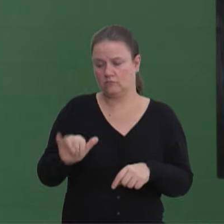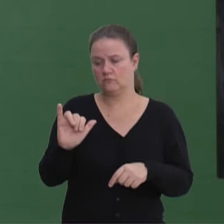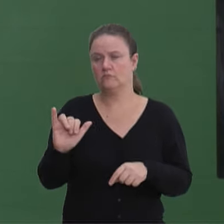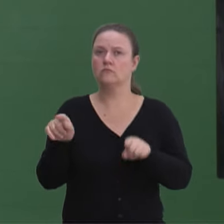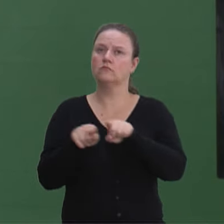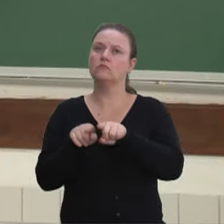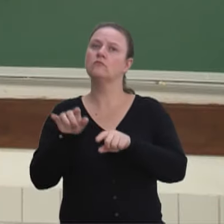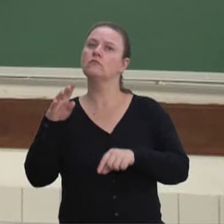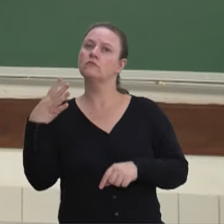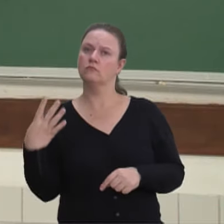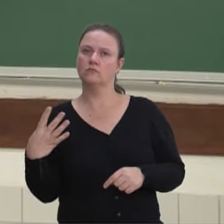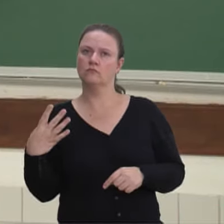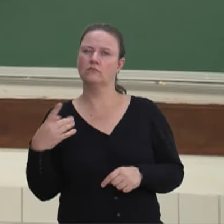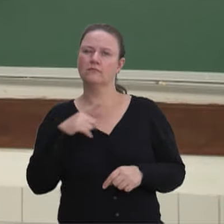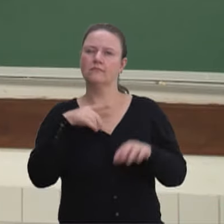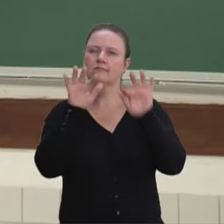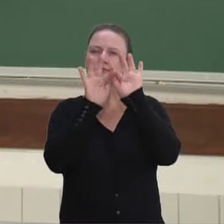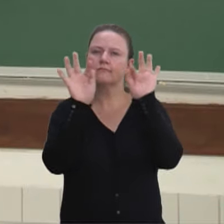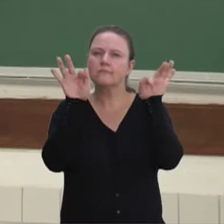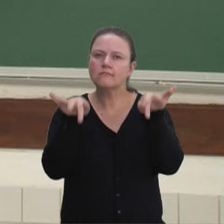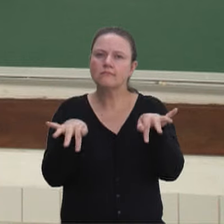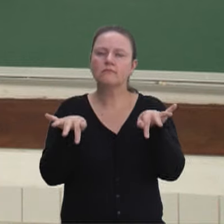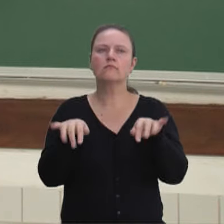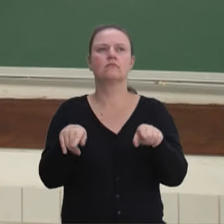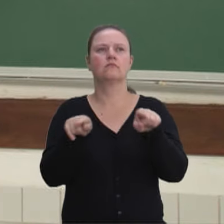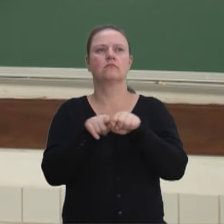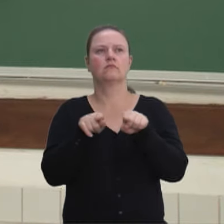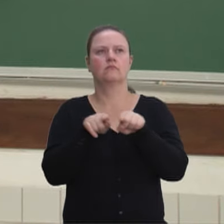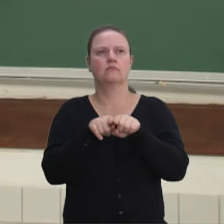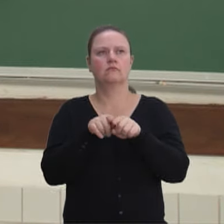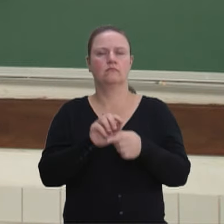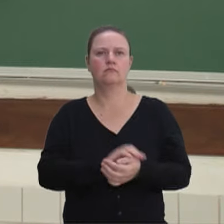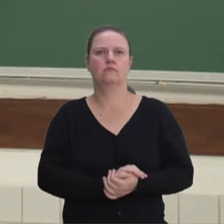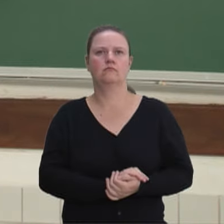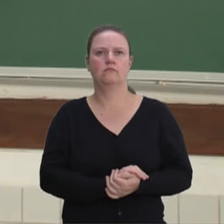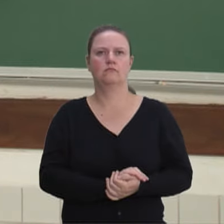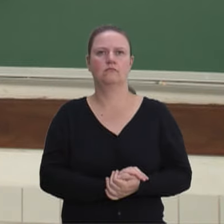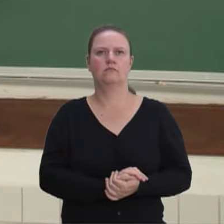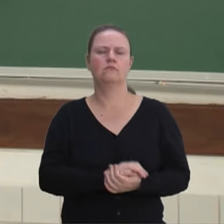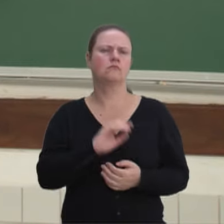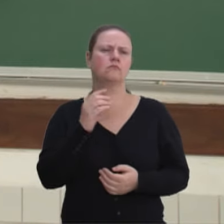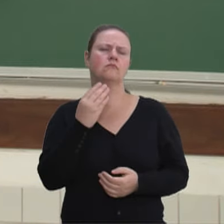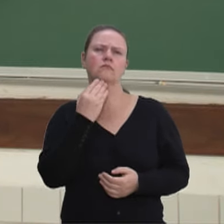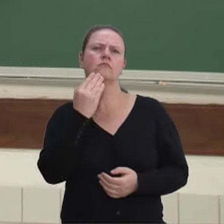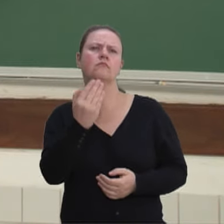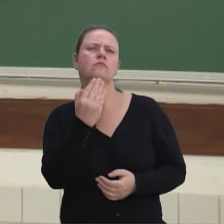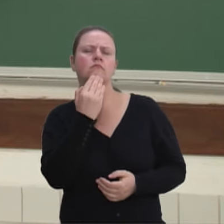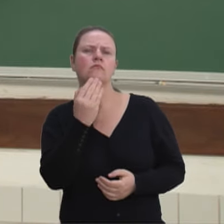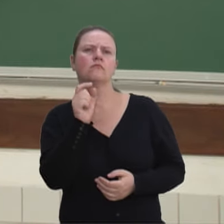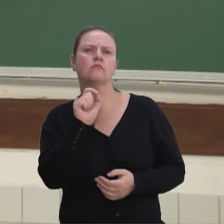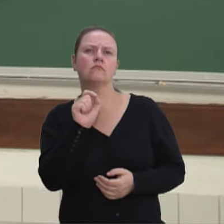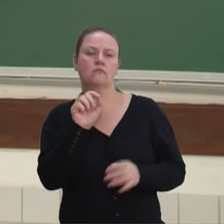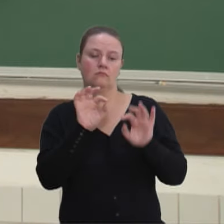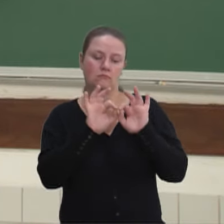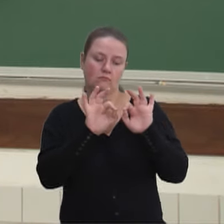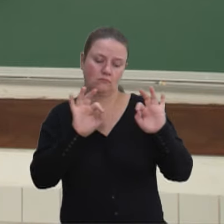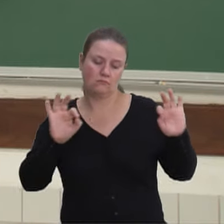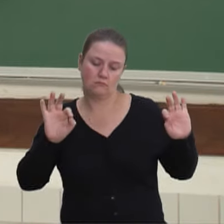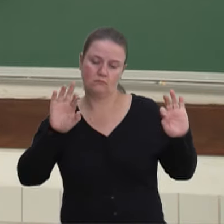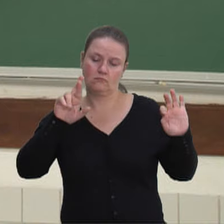gente tem também uma formulazinha. Aqui, a questão me diz a equação da reta. Ela não me diz